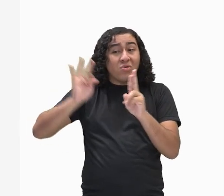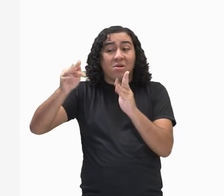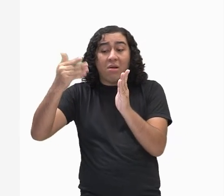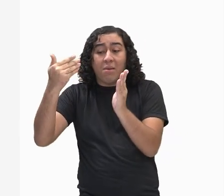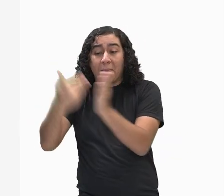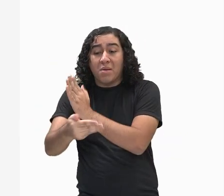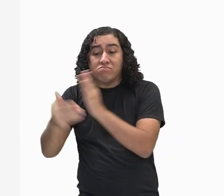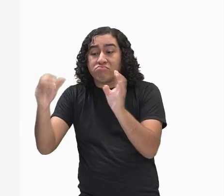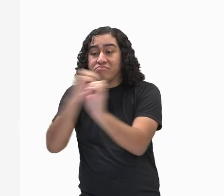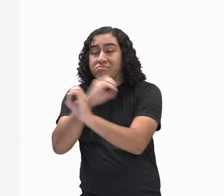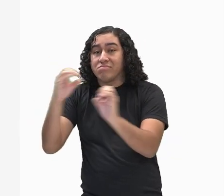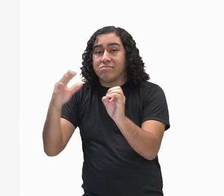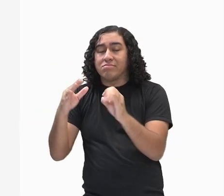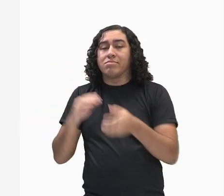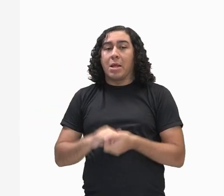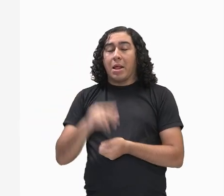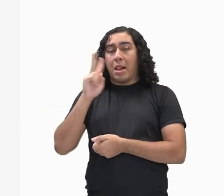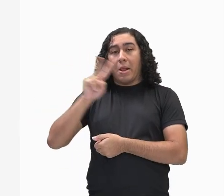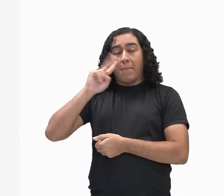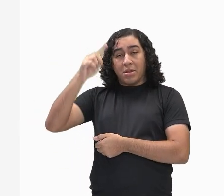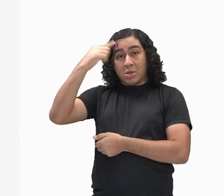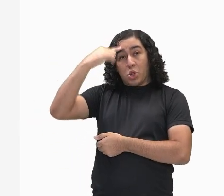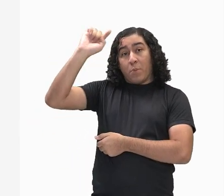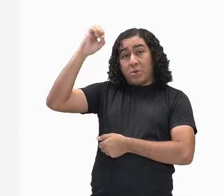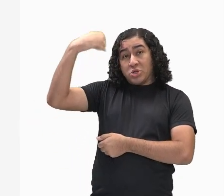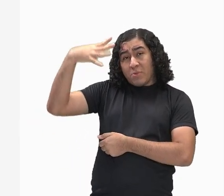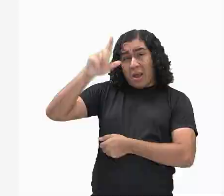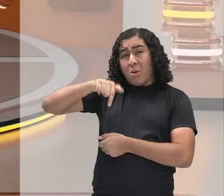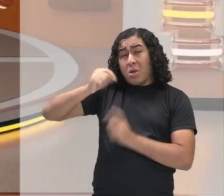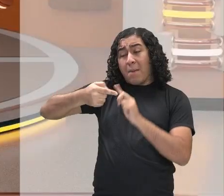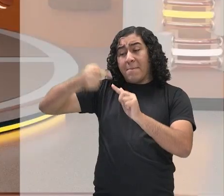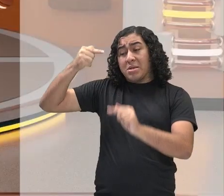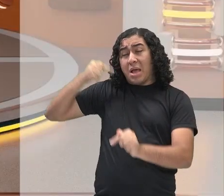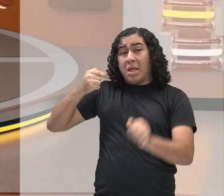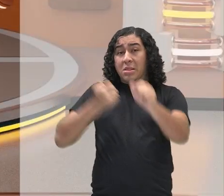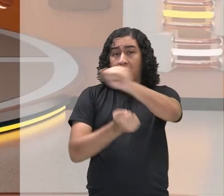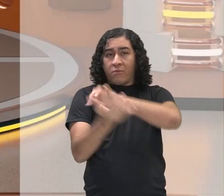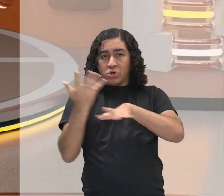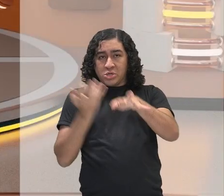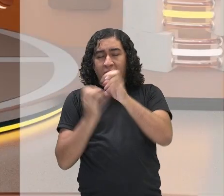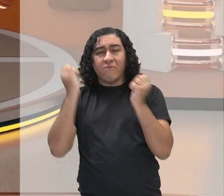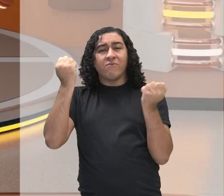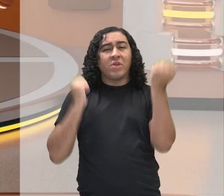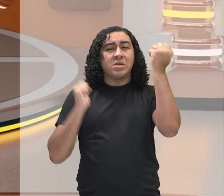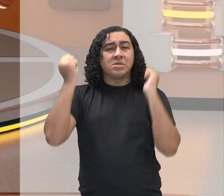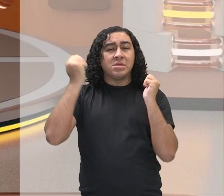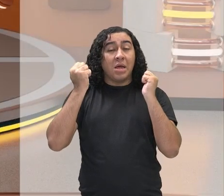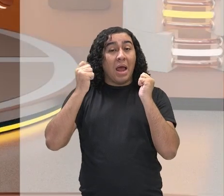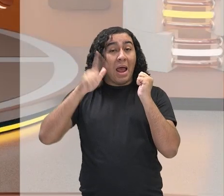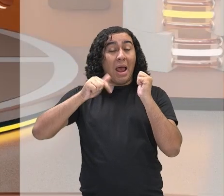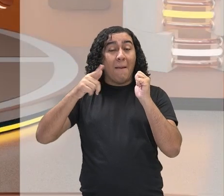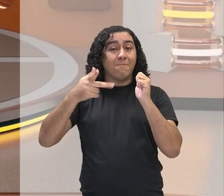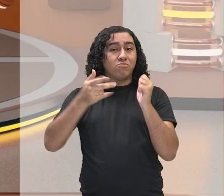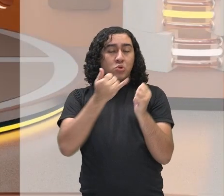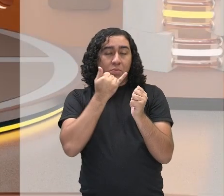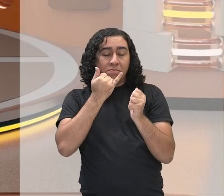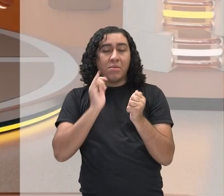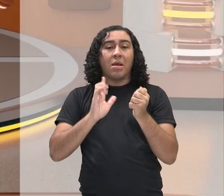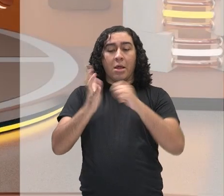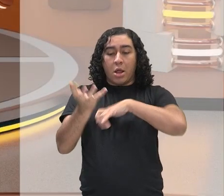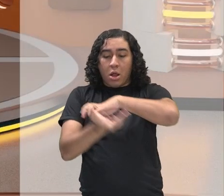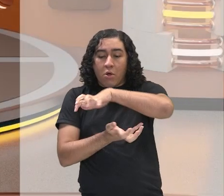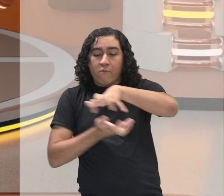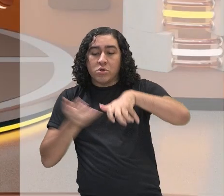ideais iluministas aqui, nós estamos falando, gente, de quê? Lá da Revolução Francesa, né? Os ideais de